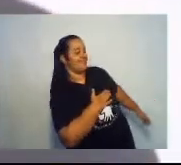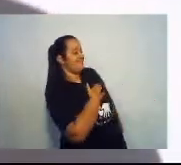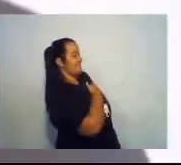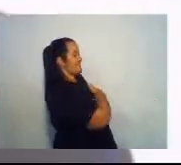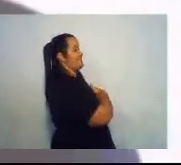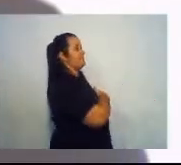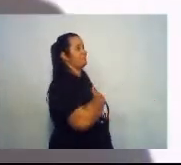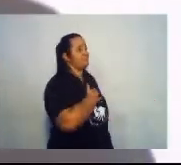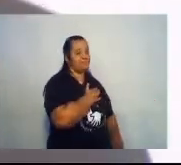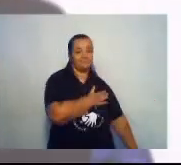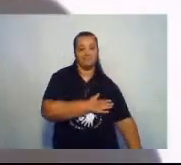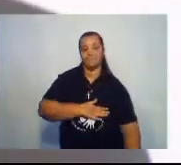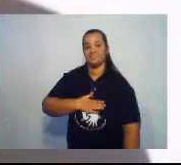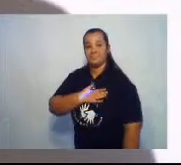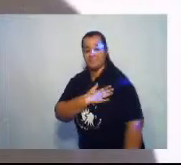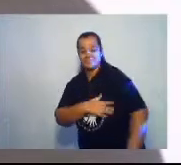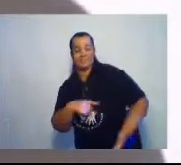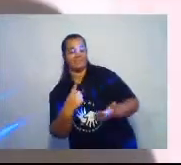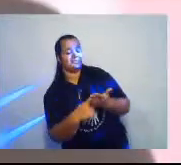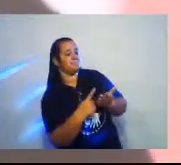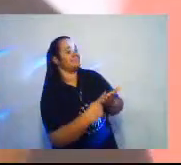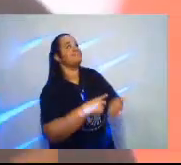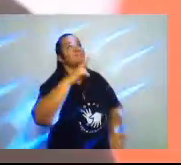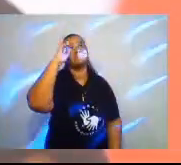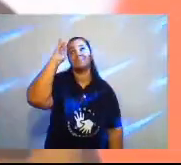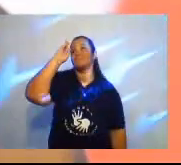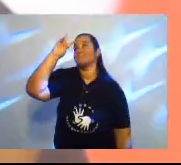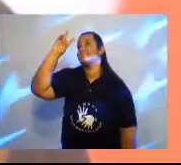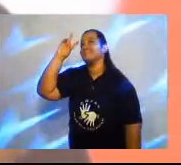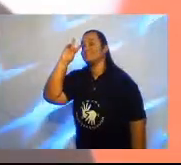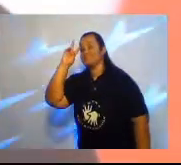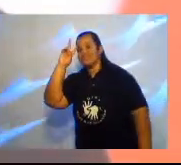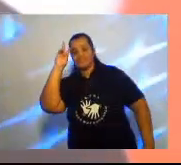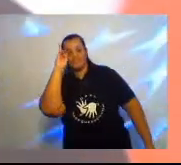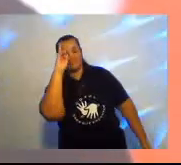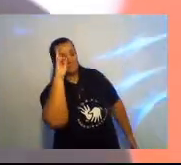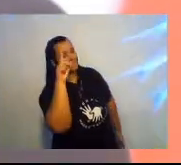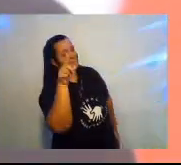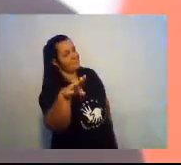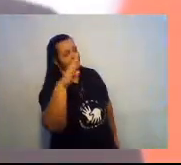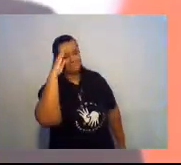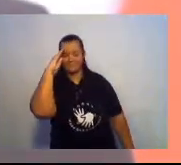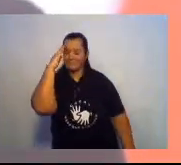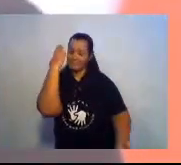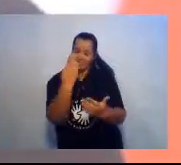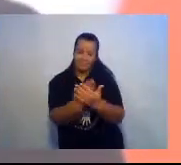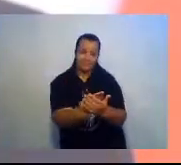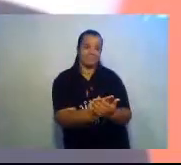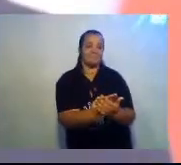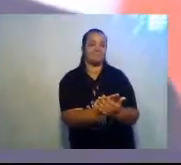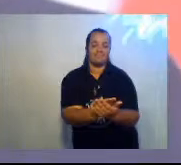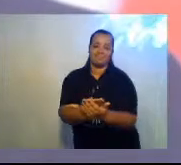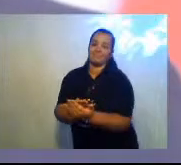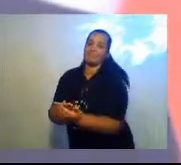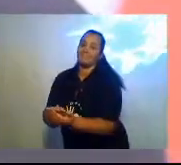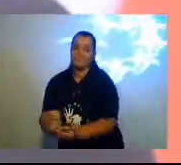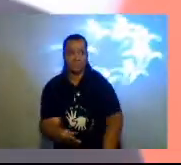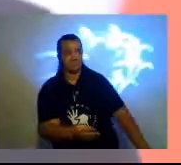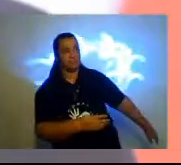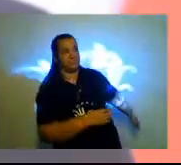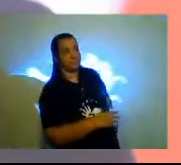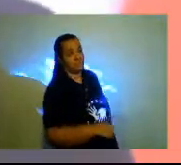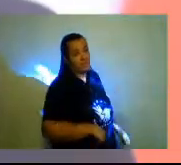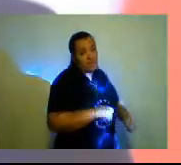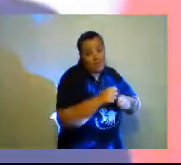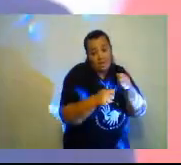Você vai gostar, vai planejar a vida deitada em seu peito. Você vai